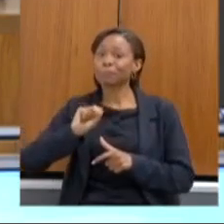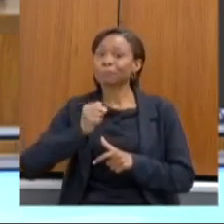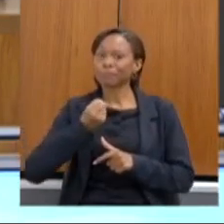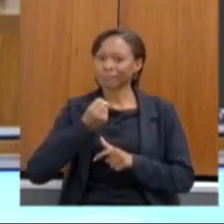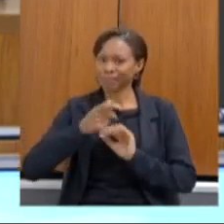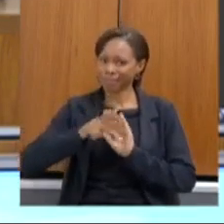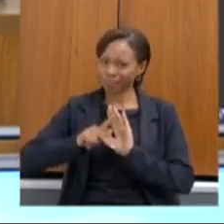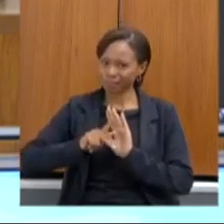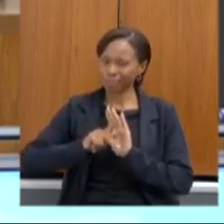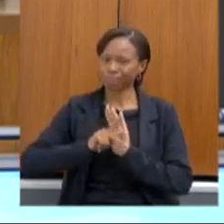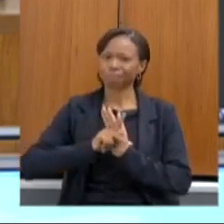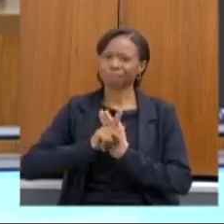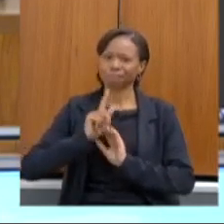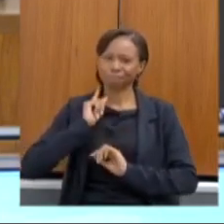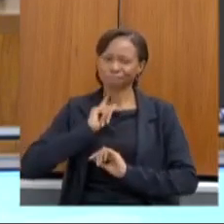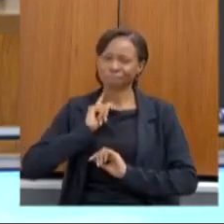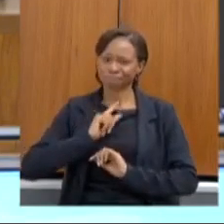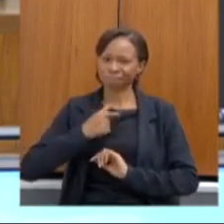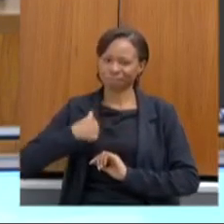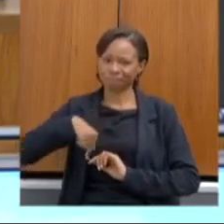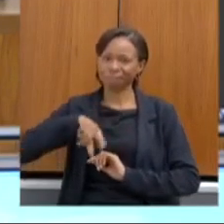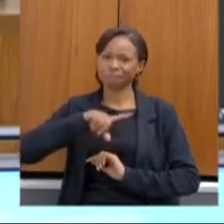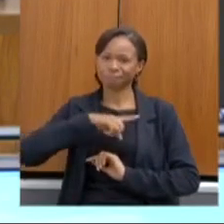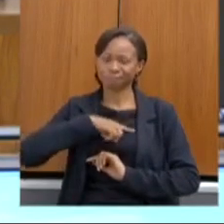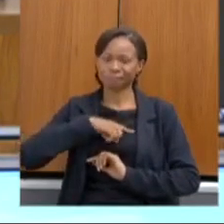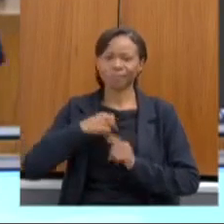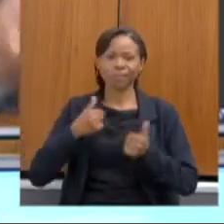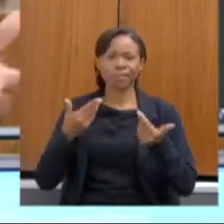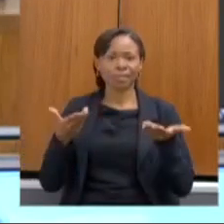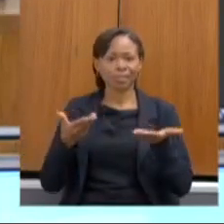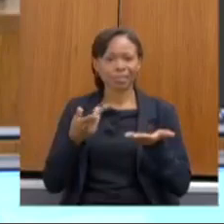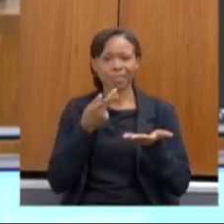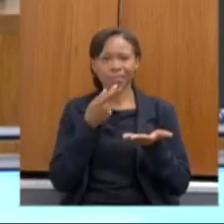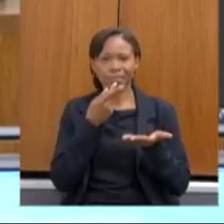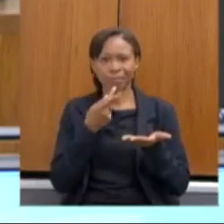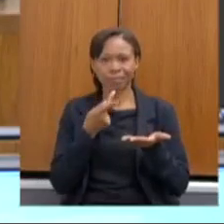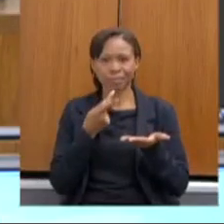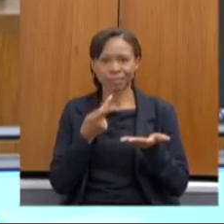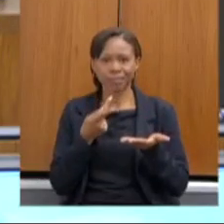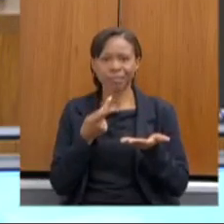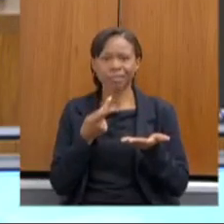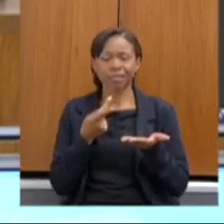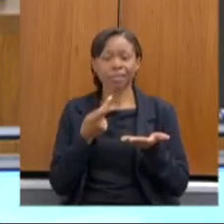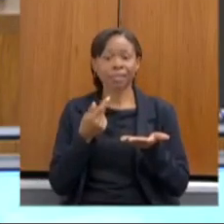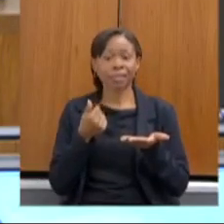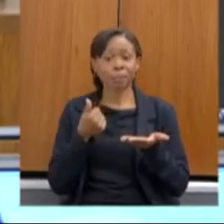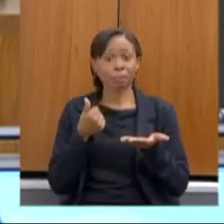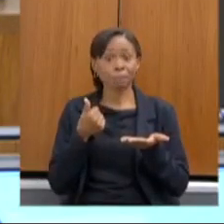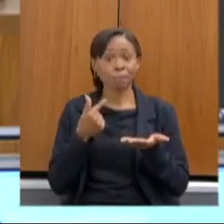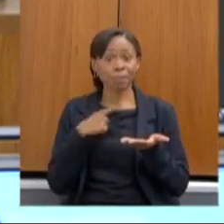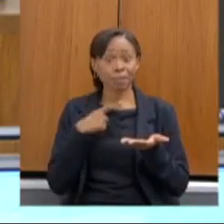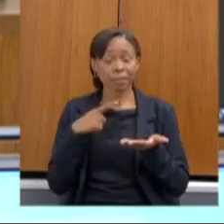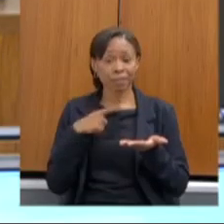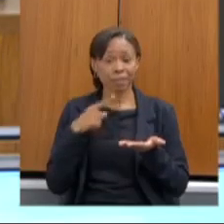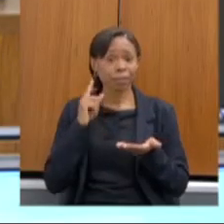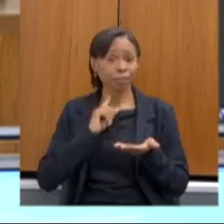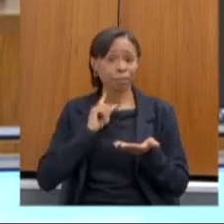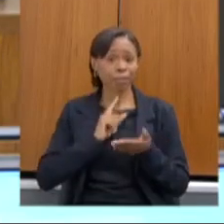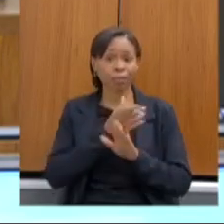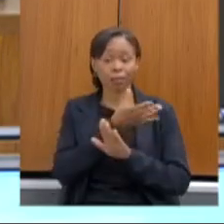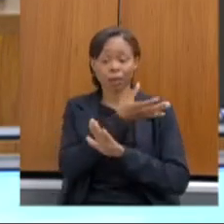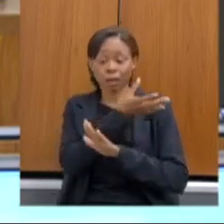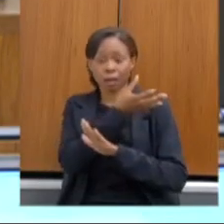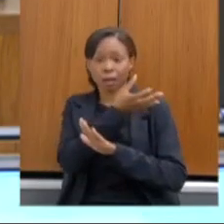mineiros Então hoje eu posso dizer que Minas tem mais um camisas que a energia solar então nós precisamos